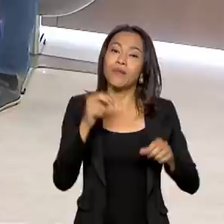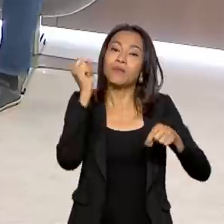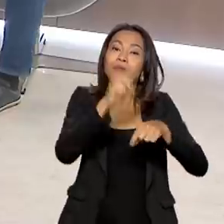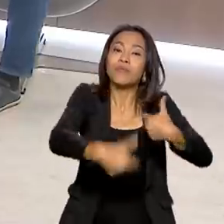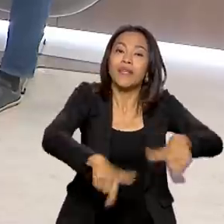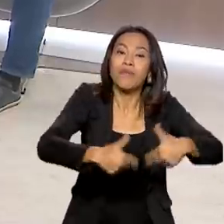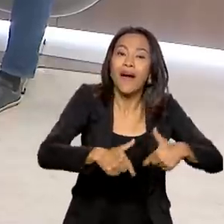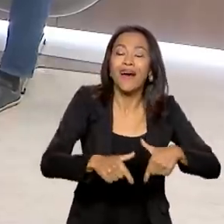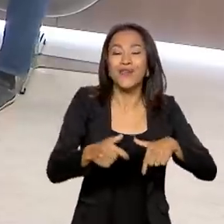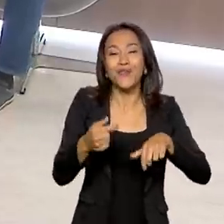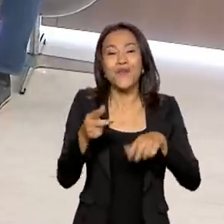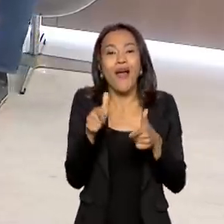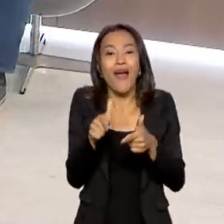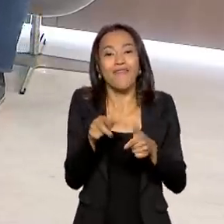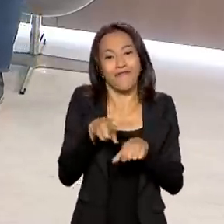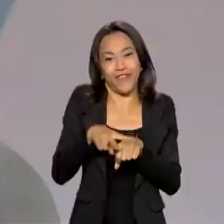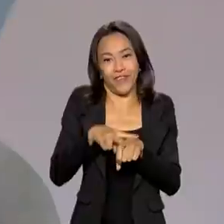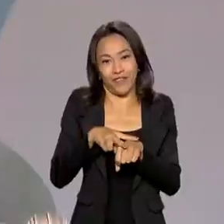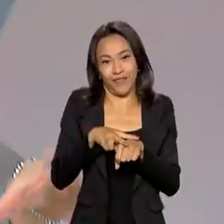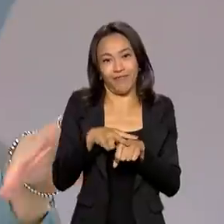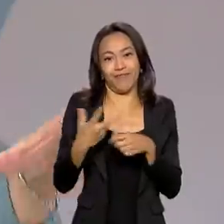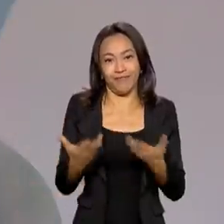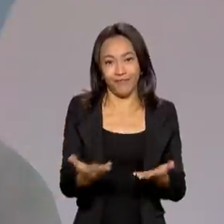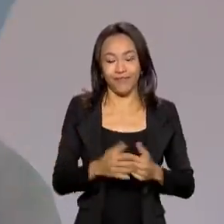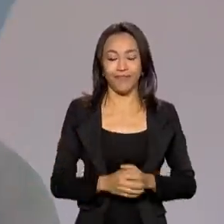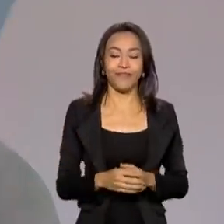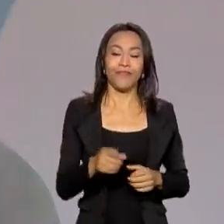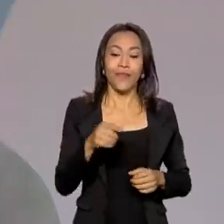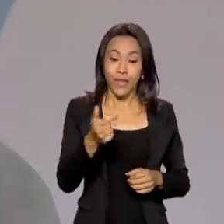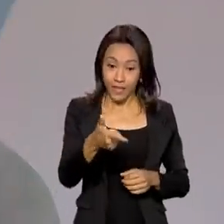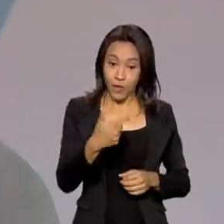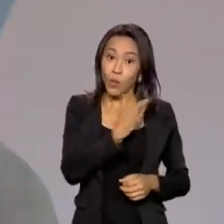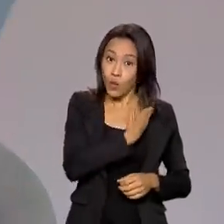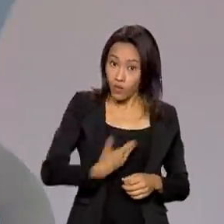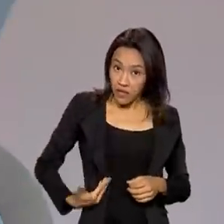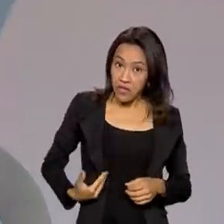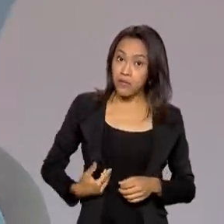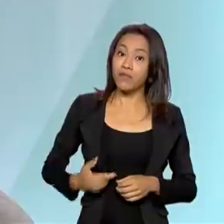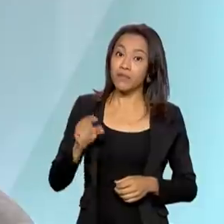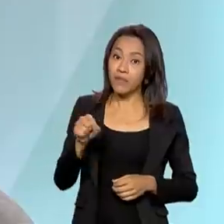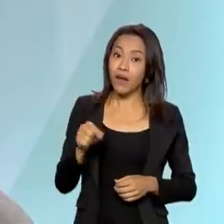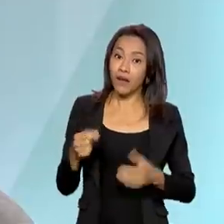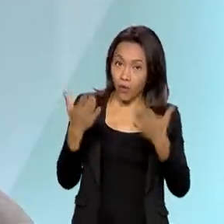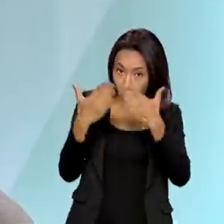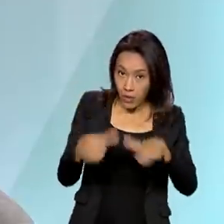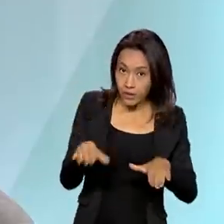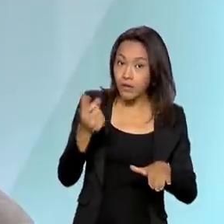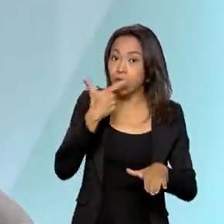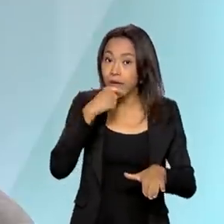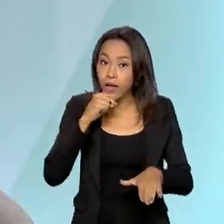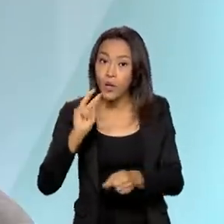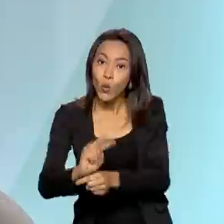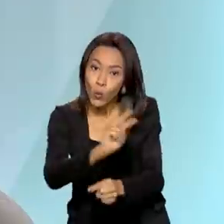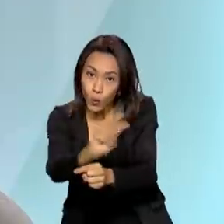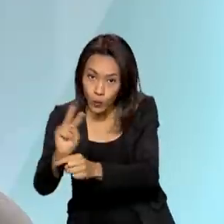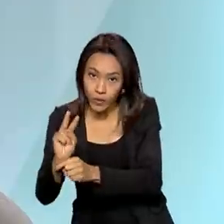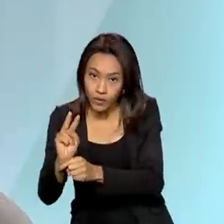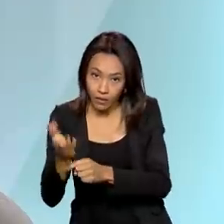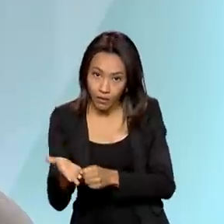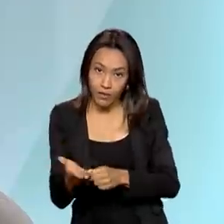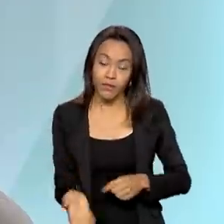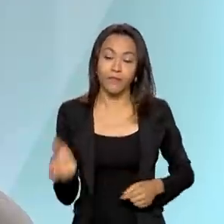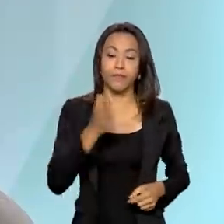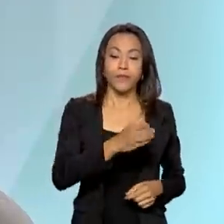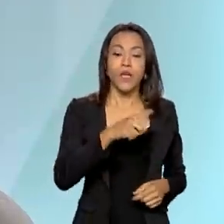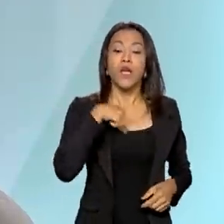verde. Ou seja, o governo está reconhecendo quem preserva. Nós estamos reconhecendo, nesse modelo que nós fizemos, a